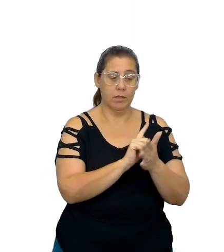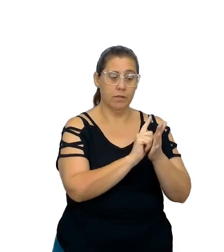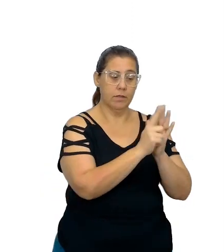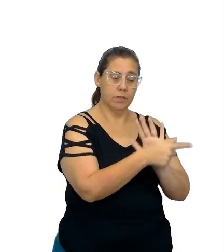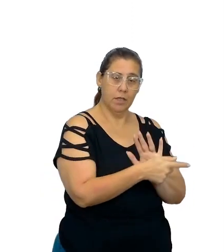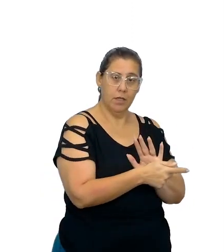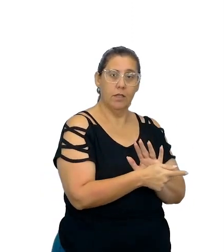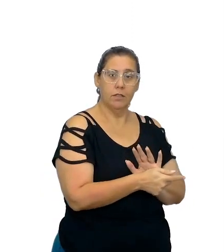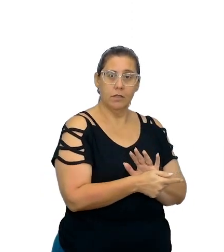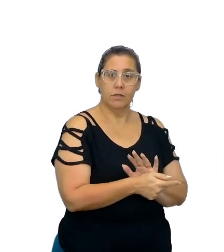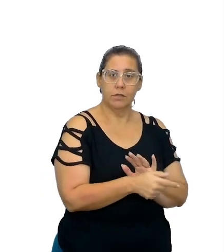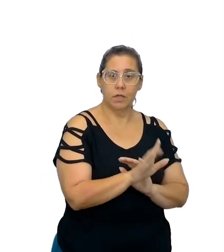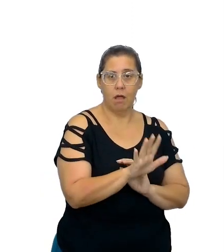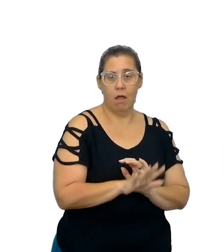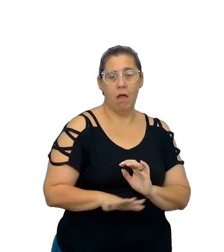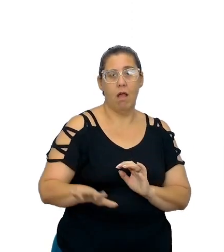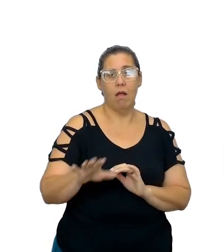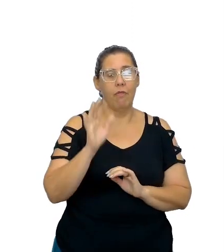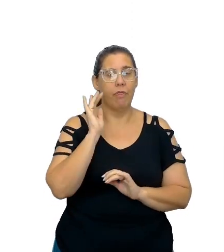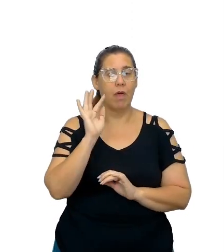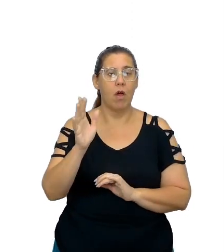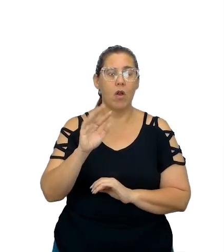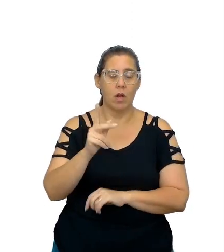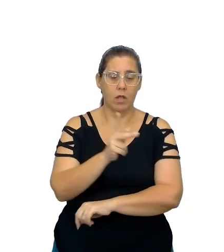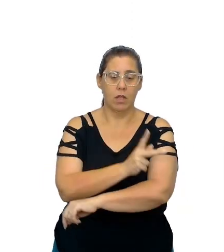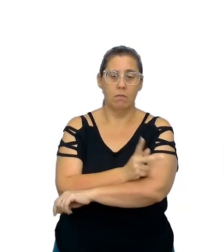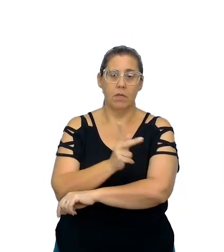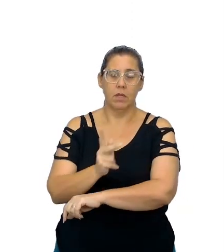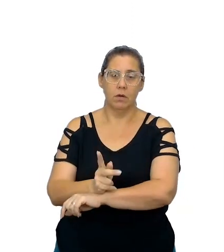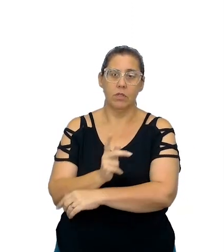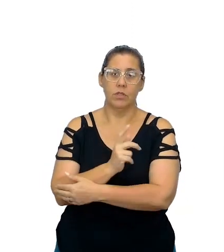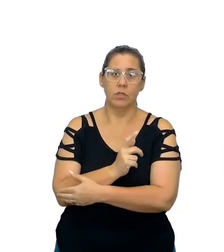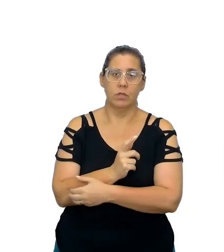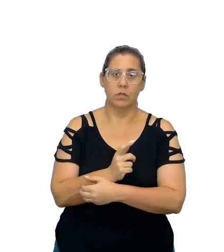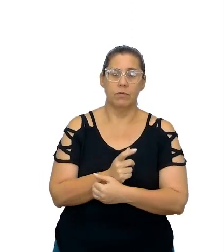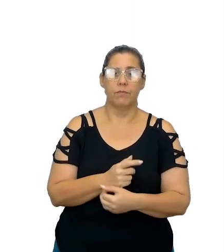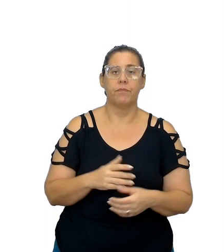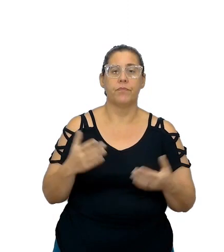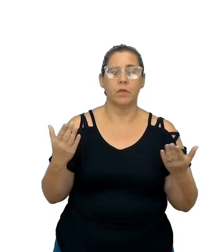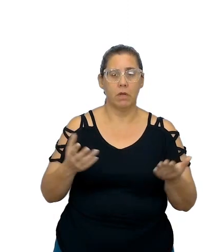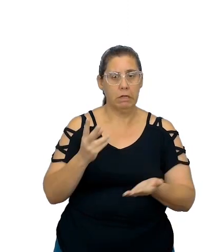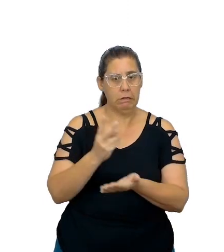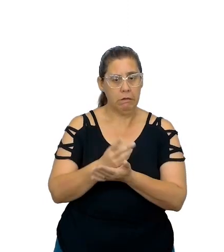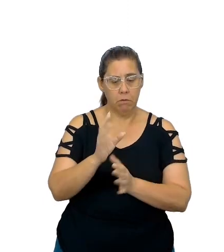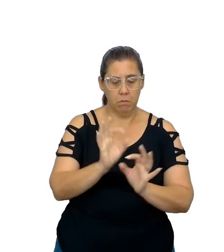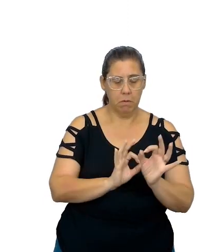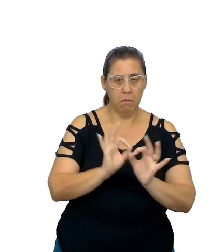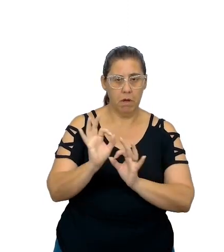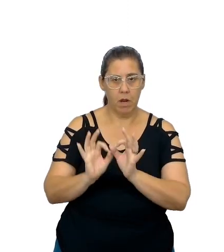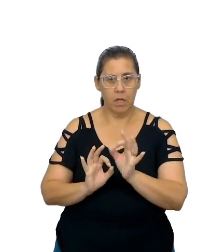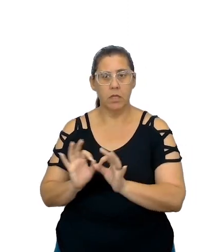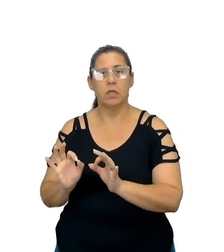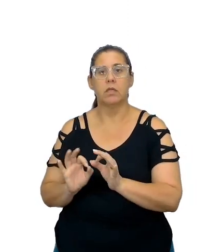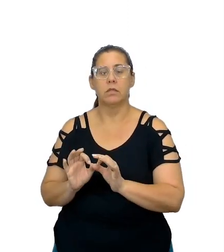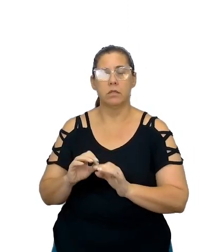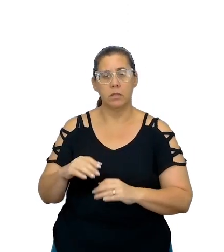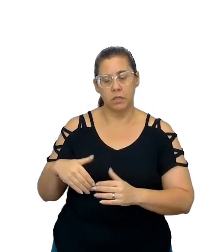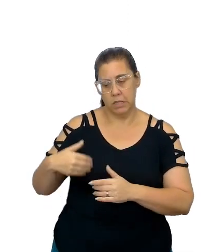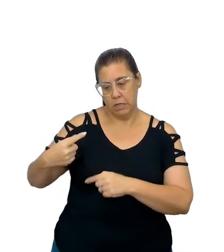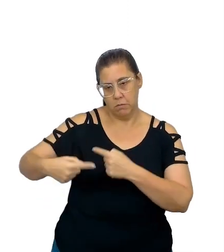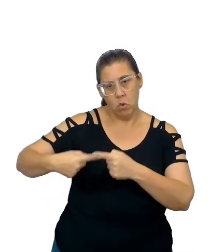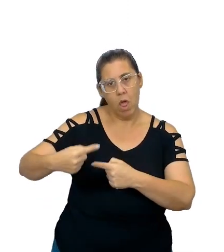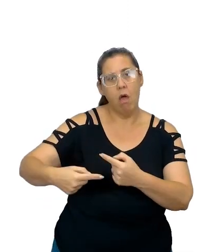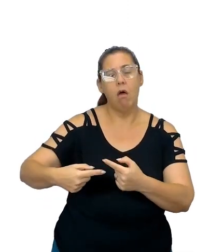a partir dos aspectos teóricos da pedagogia dos multiletramentos, que vão sendo construídos em decorrência das